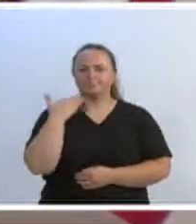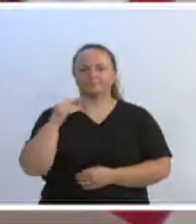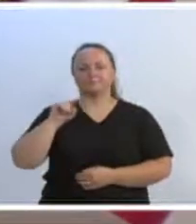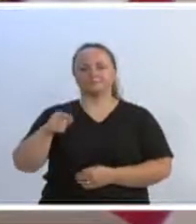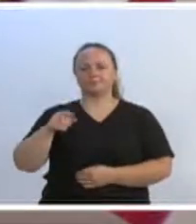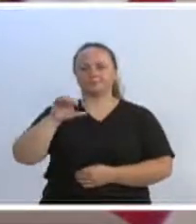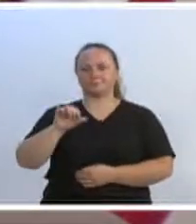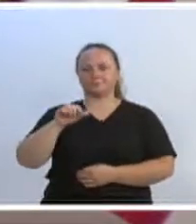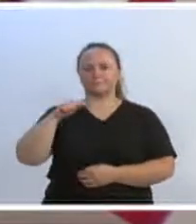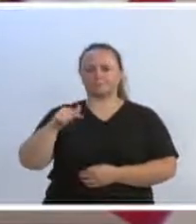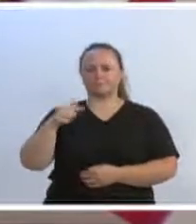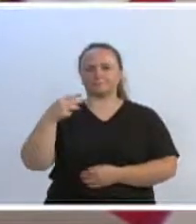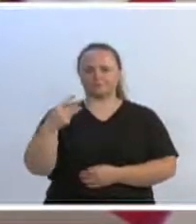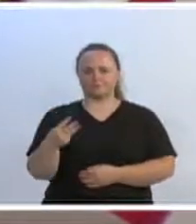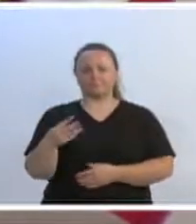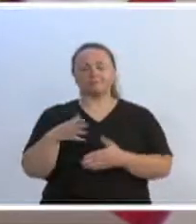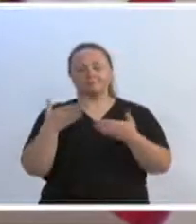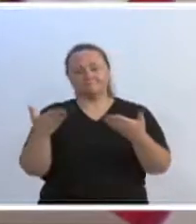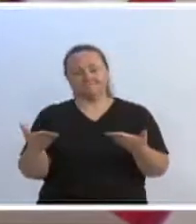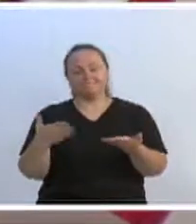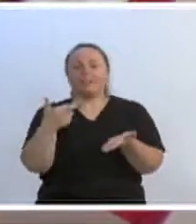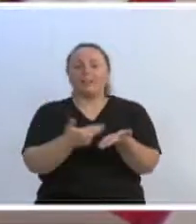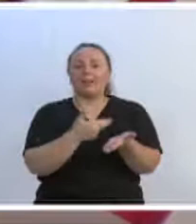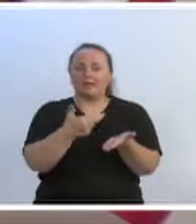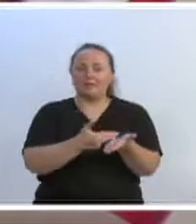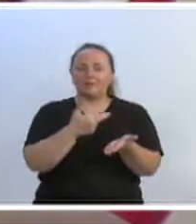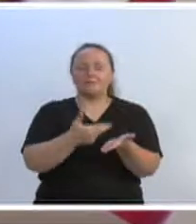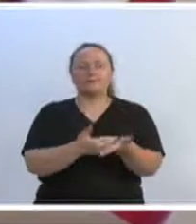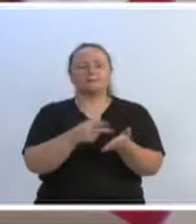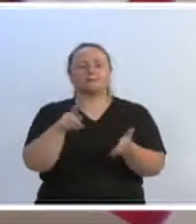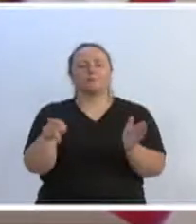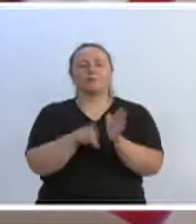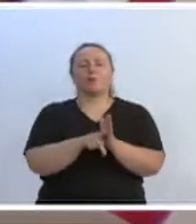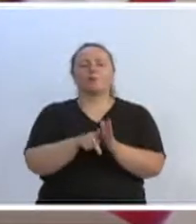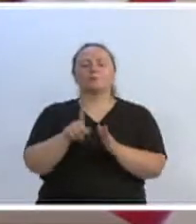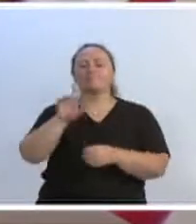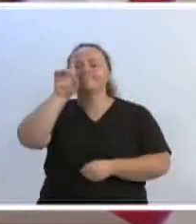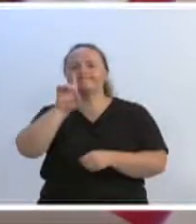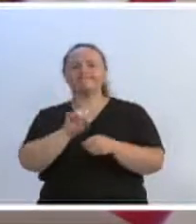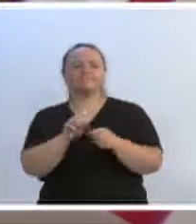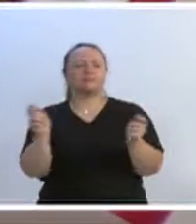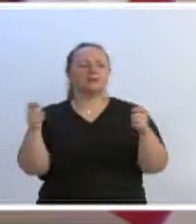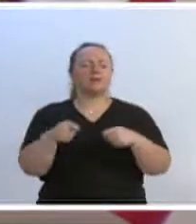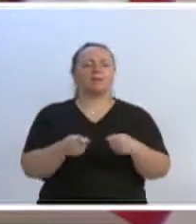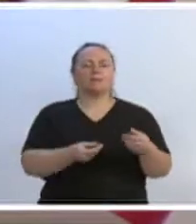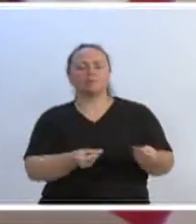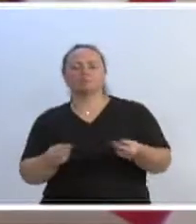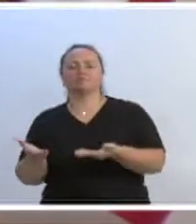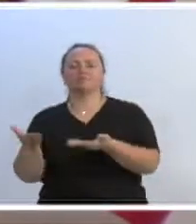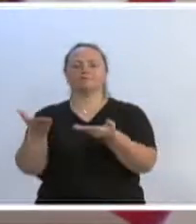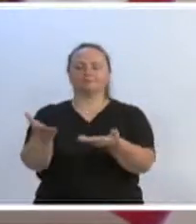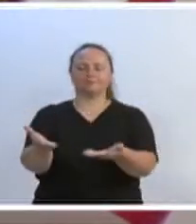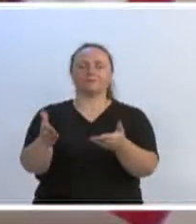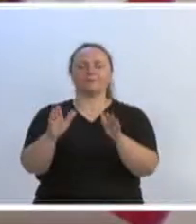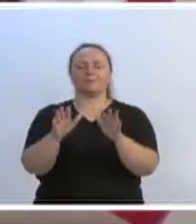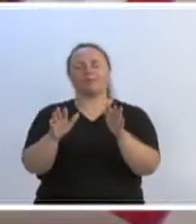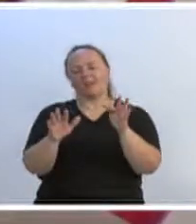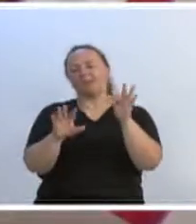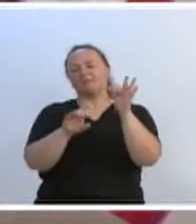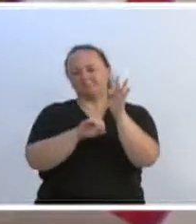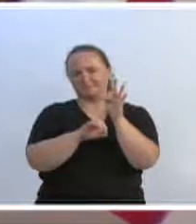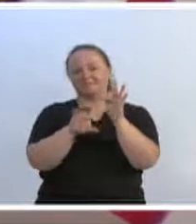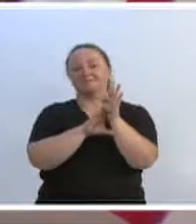econômicas, políticas e culturais do município de Blumenau. Somente em 1997, a revista